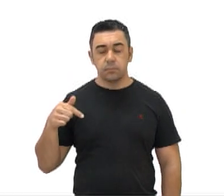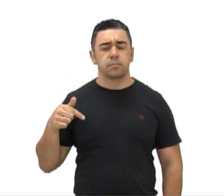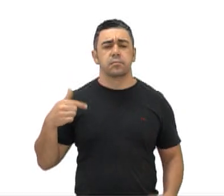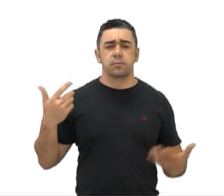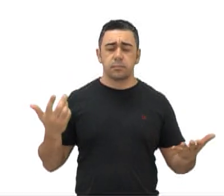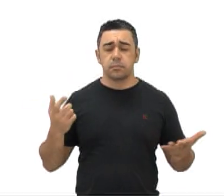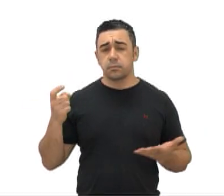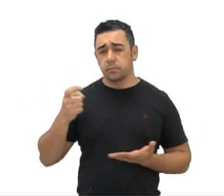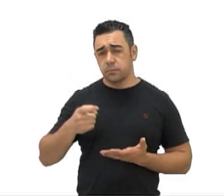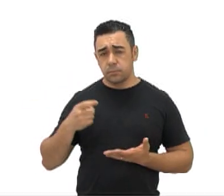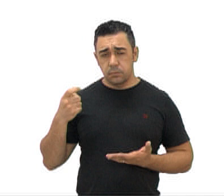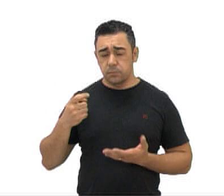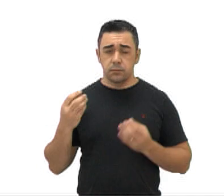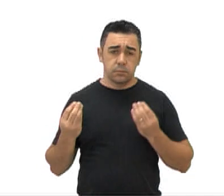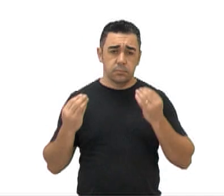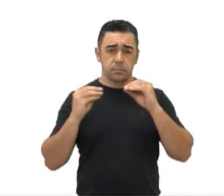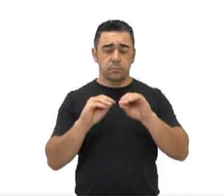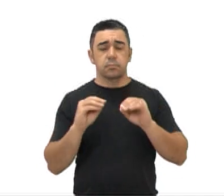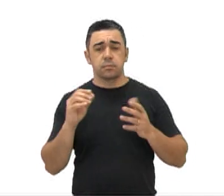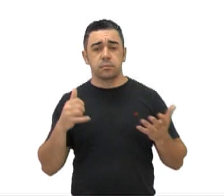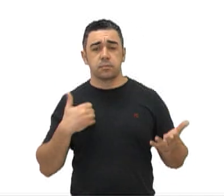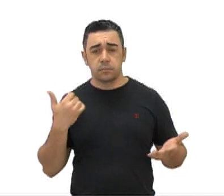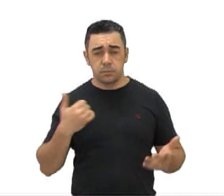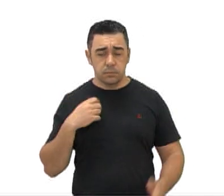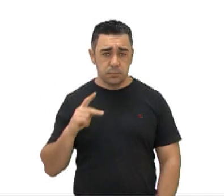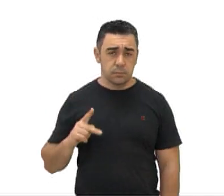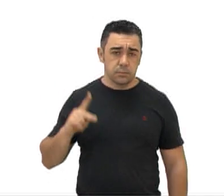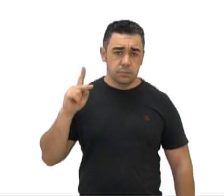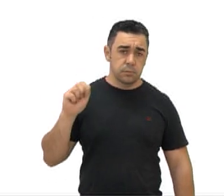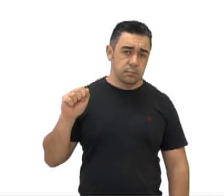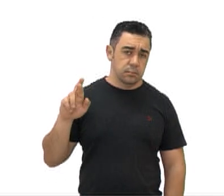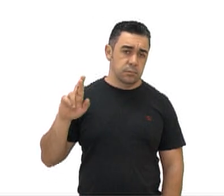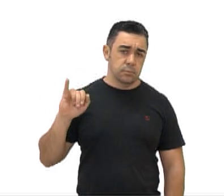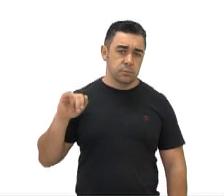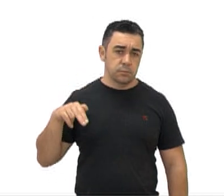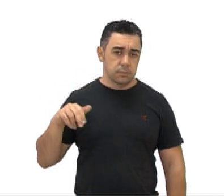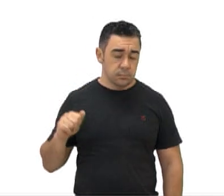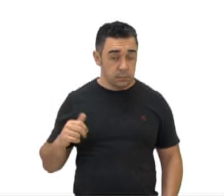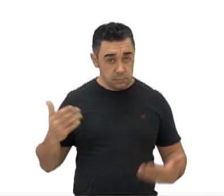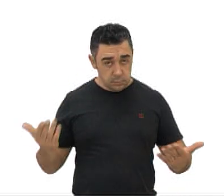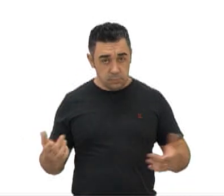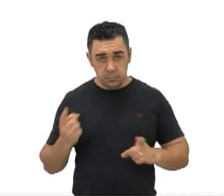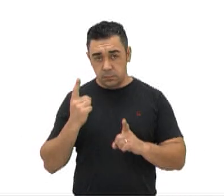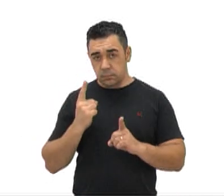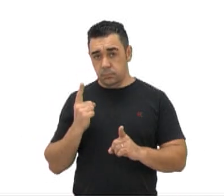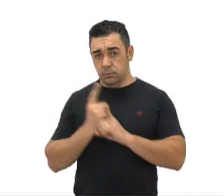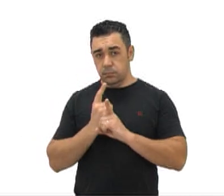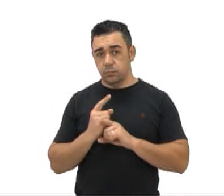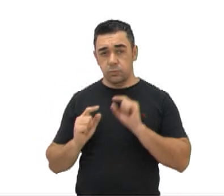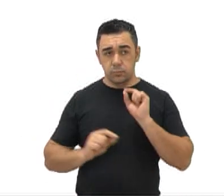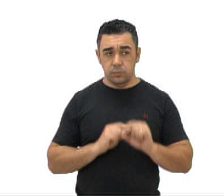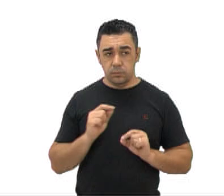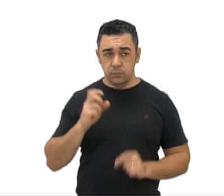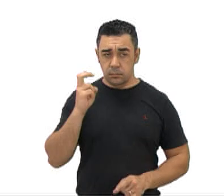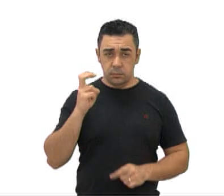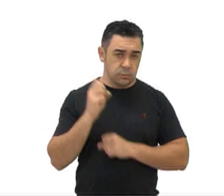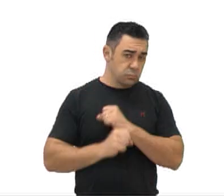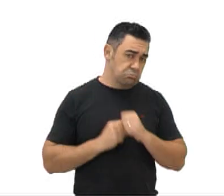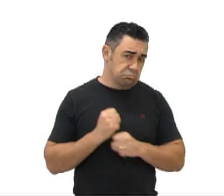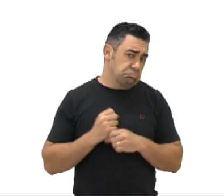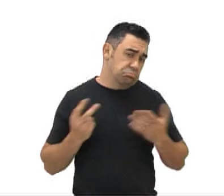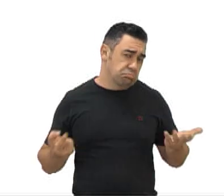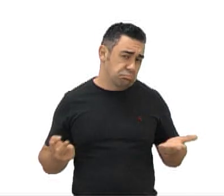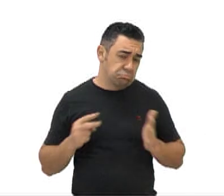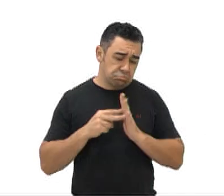expressão que permita calcular a idade que Karina tem. Então, você vai identificar o que significa daqui a 5